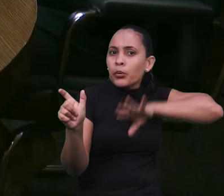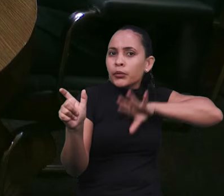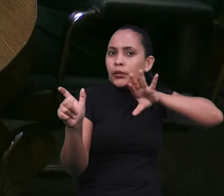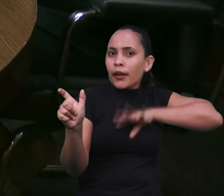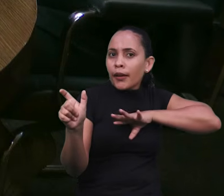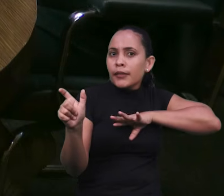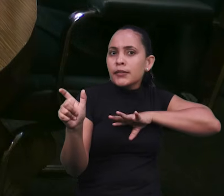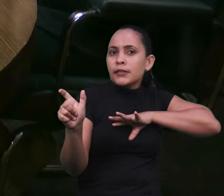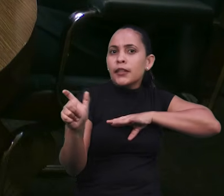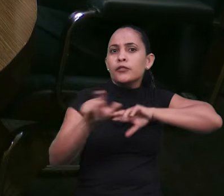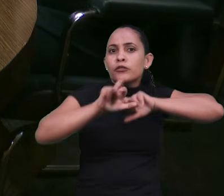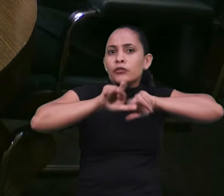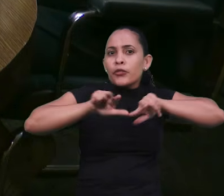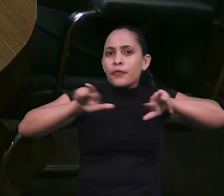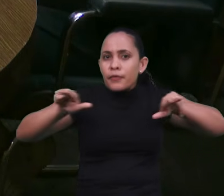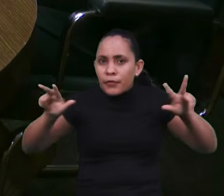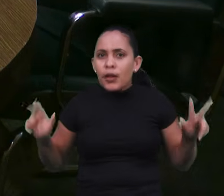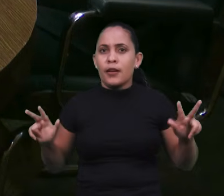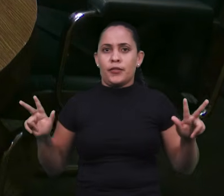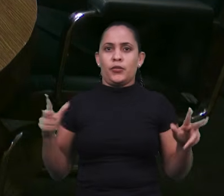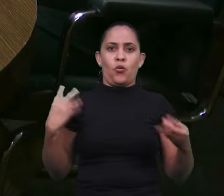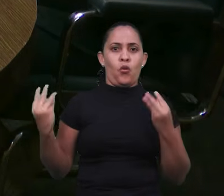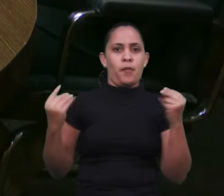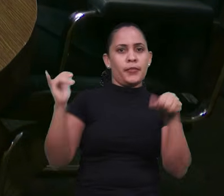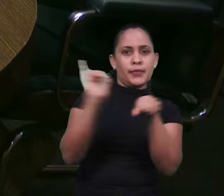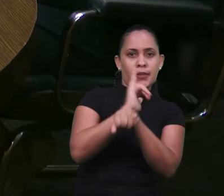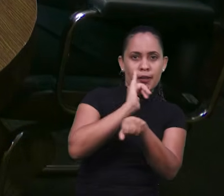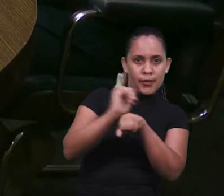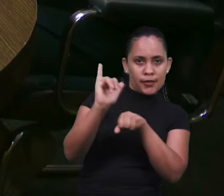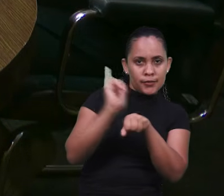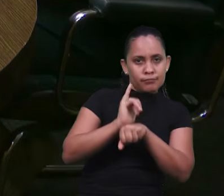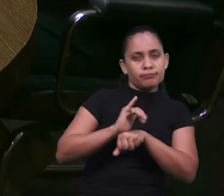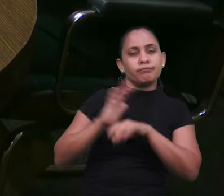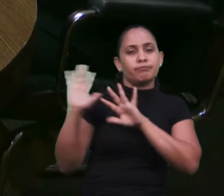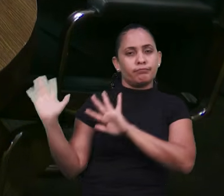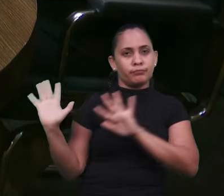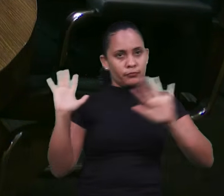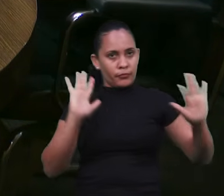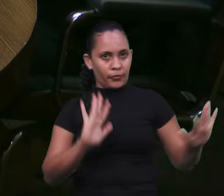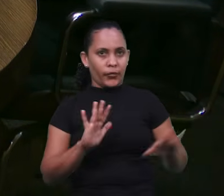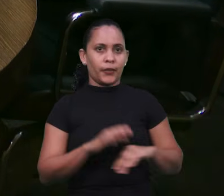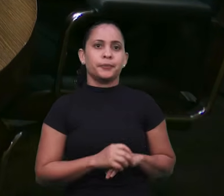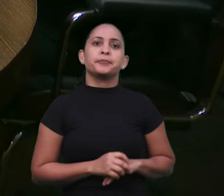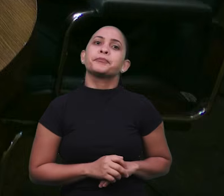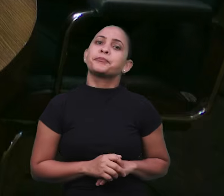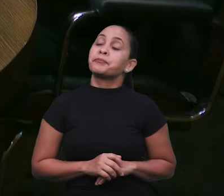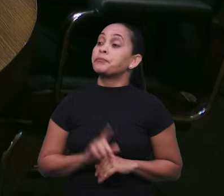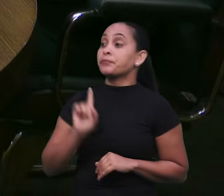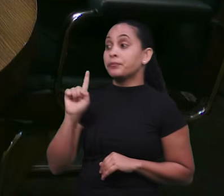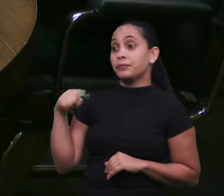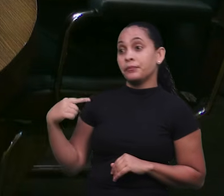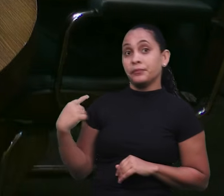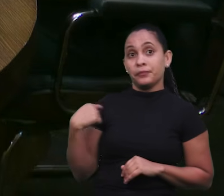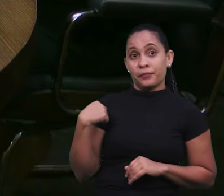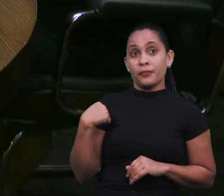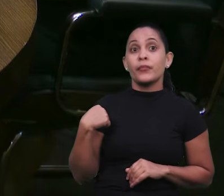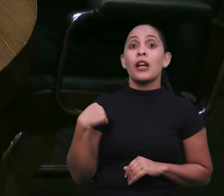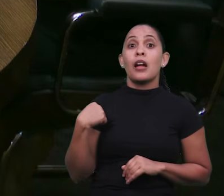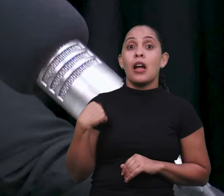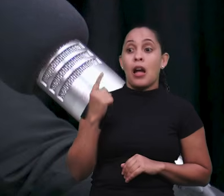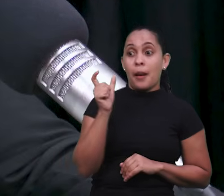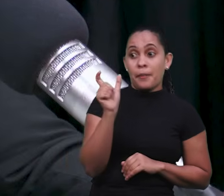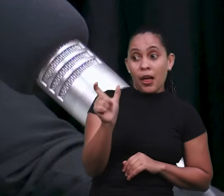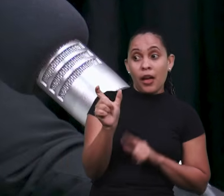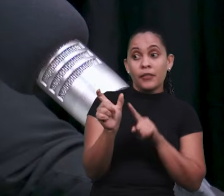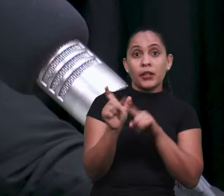melhor, entender melhor esse contexto. Vamos começar com você, Alan? Bora. Bora, vamos lá. É só lembrar que, sim, gente, que a gente tem que analisar a palavra e o contexto,